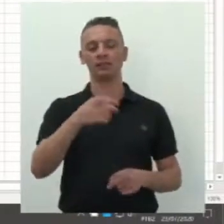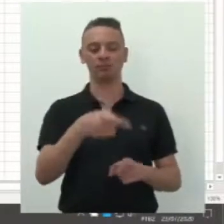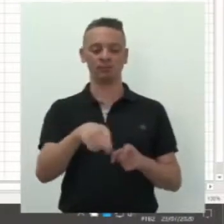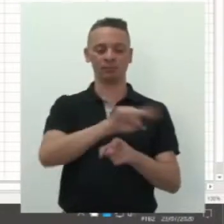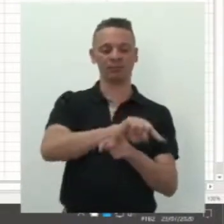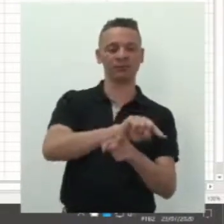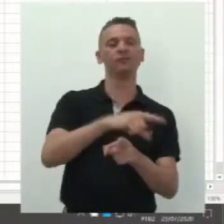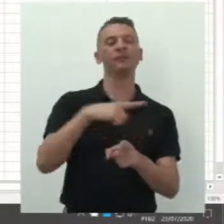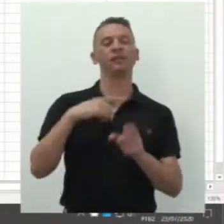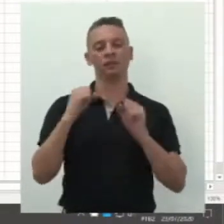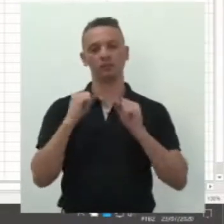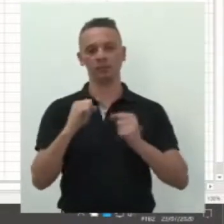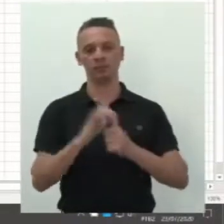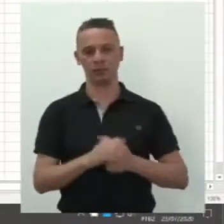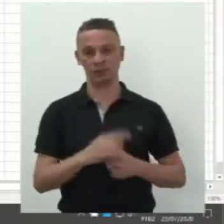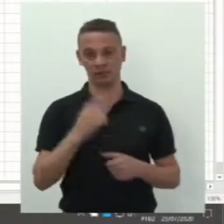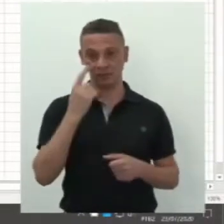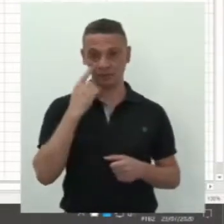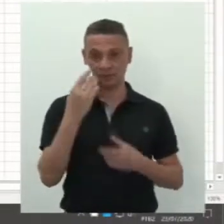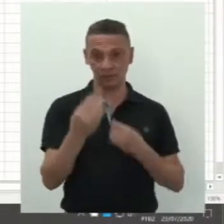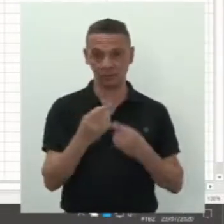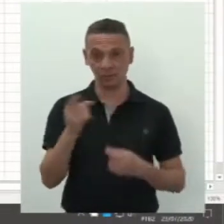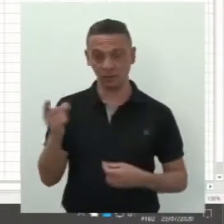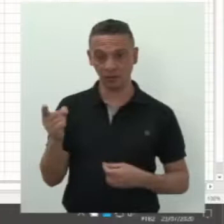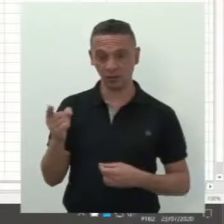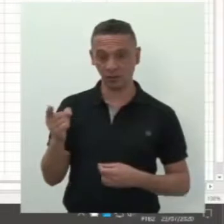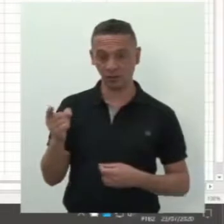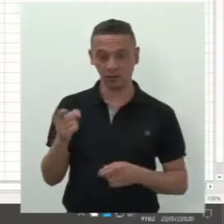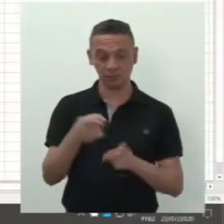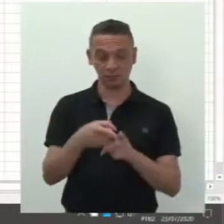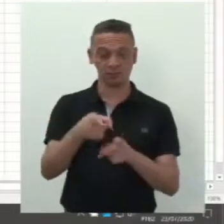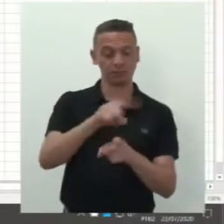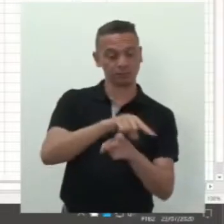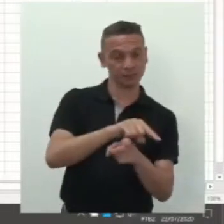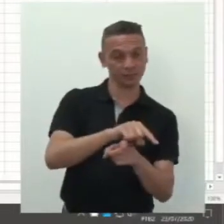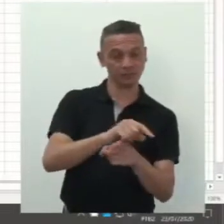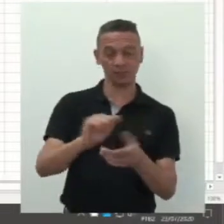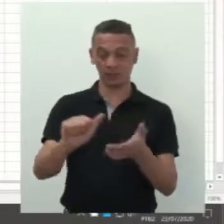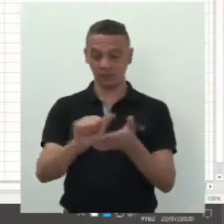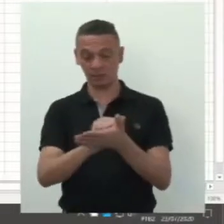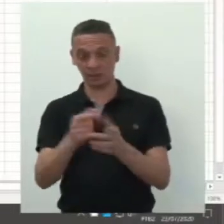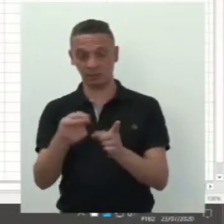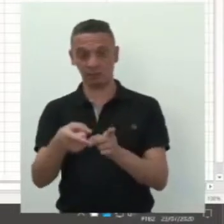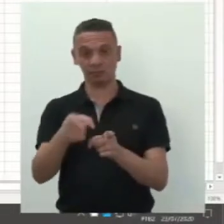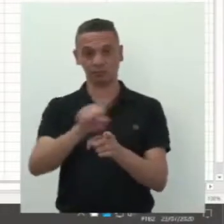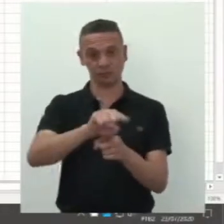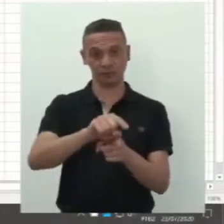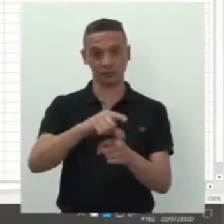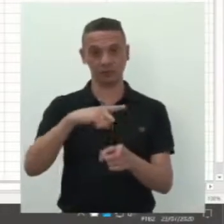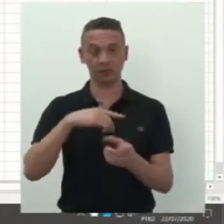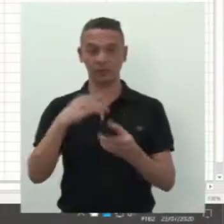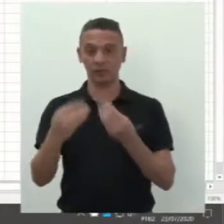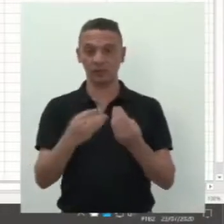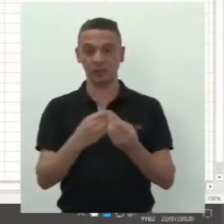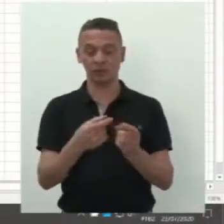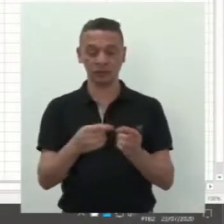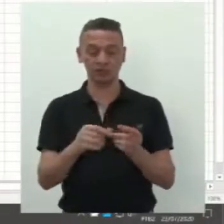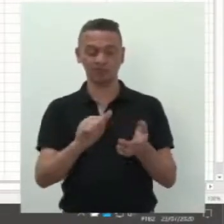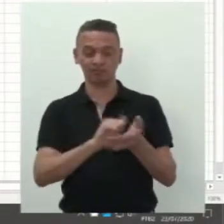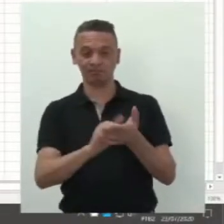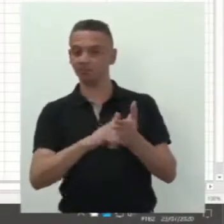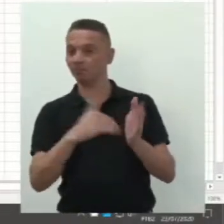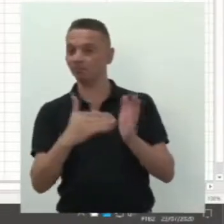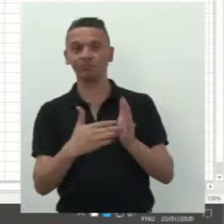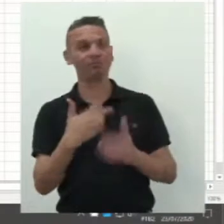você fez. No caso aqui, eu vou desfazer uma ação de deletamento de dados, né? Eu deletei dados que não eram para